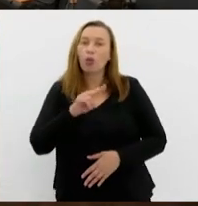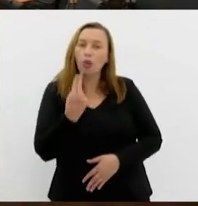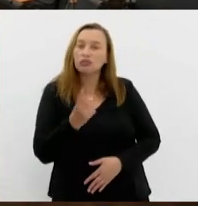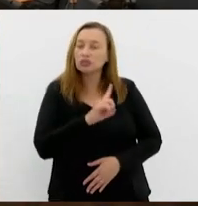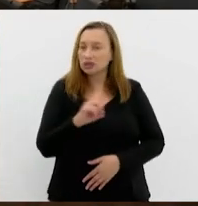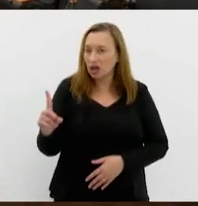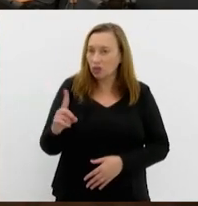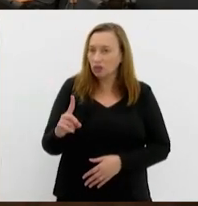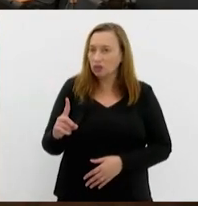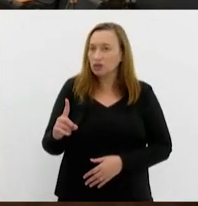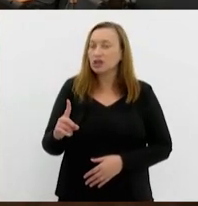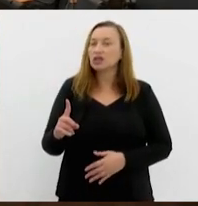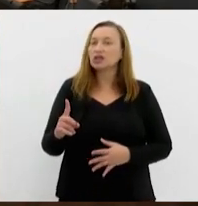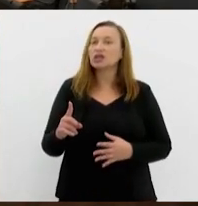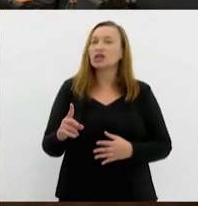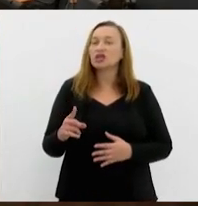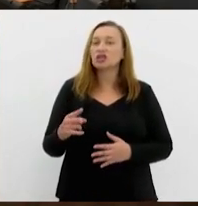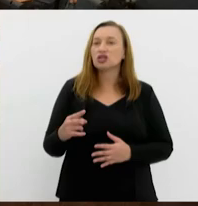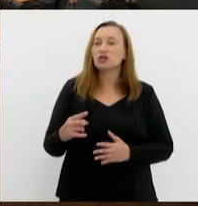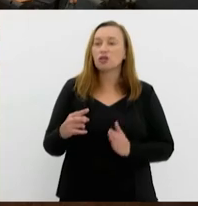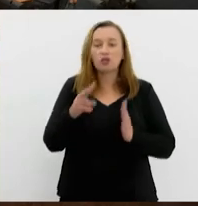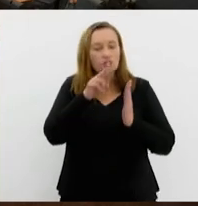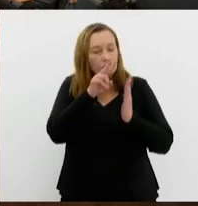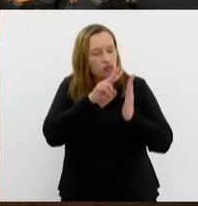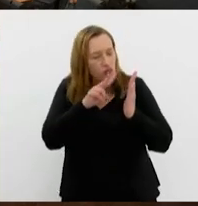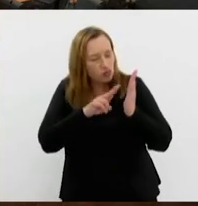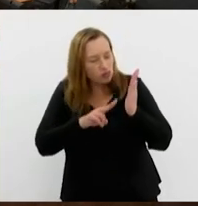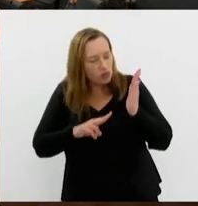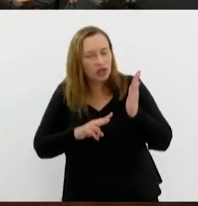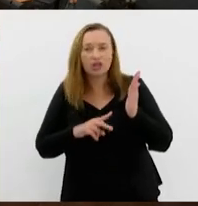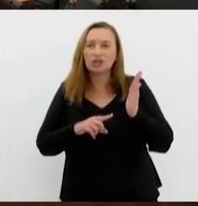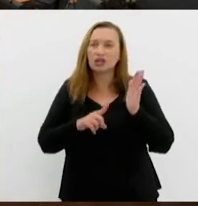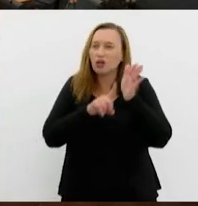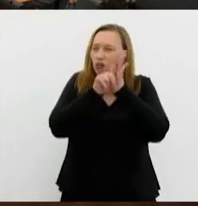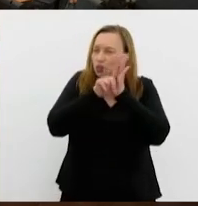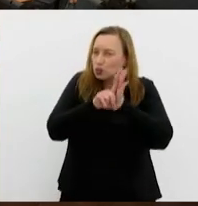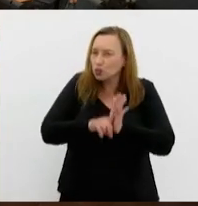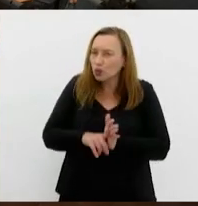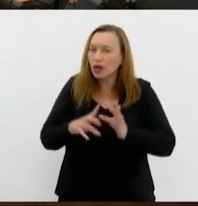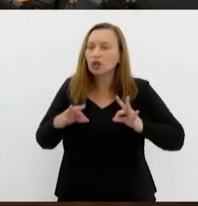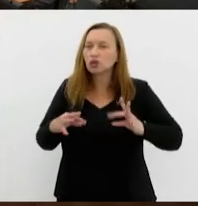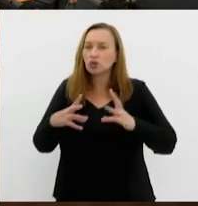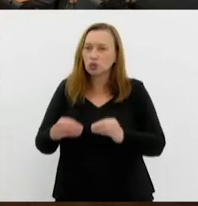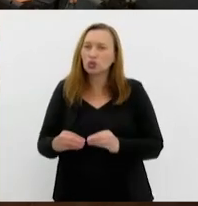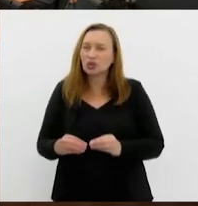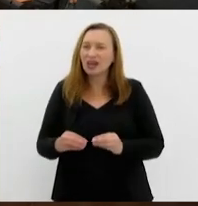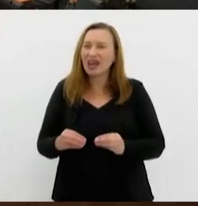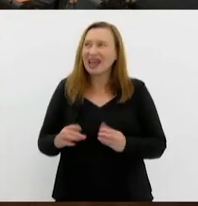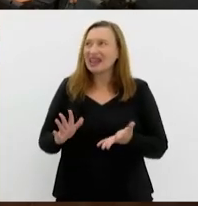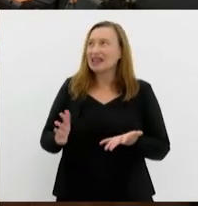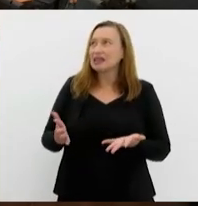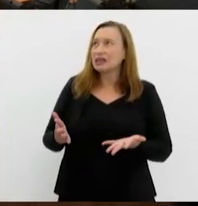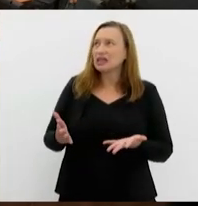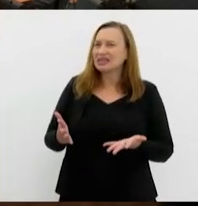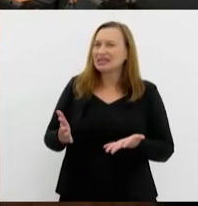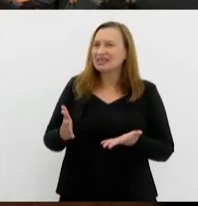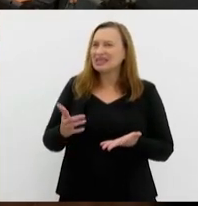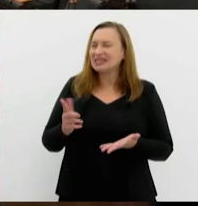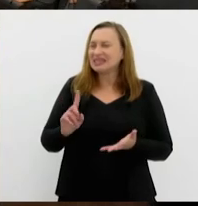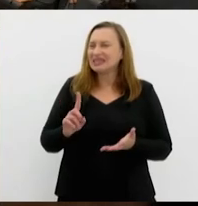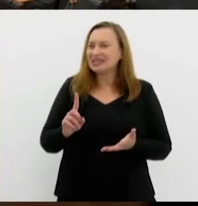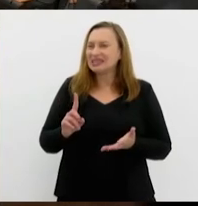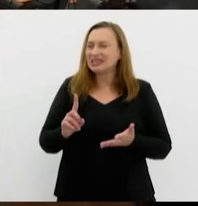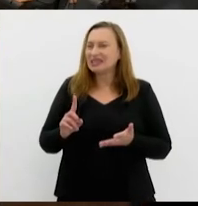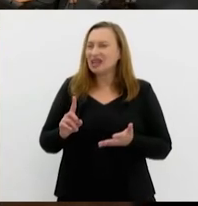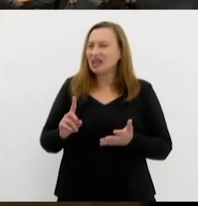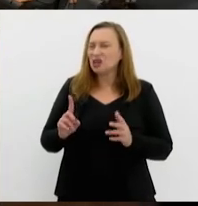realmente executadas aqueles valores muito modestos, nada parecido com o que está sendo discutido em